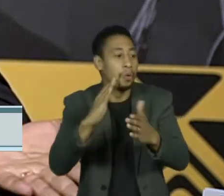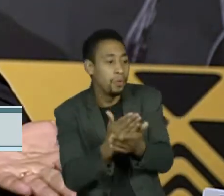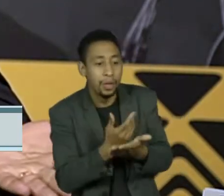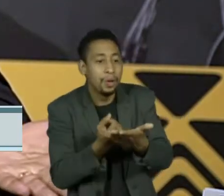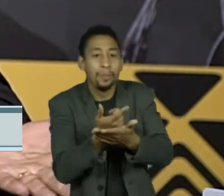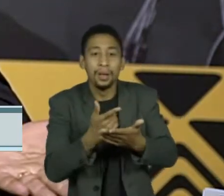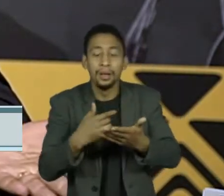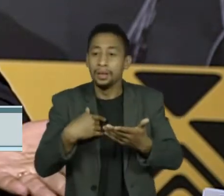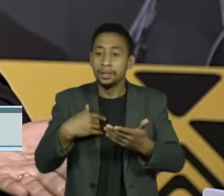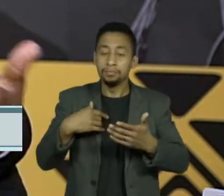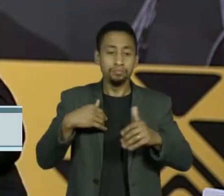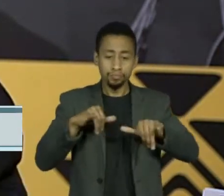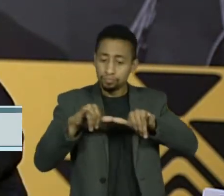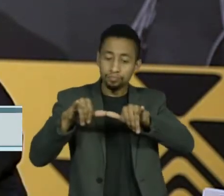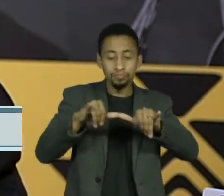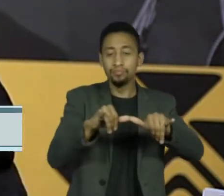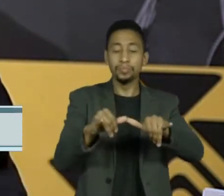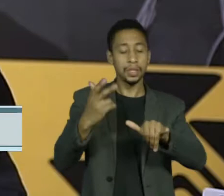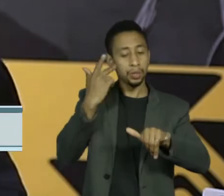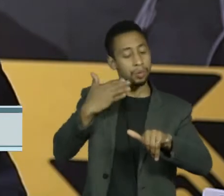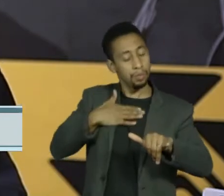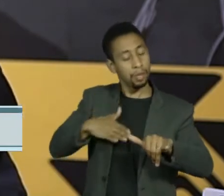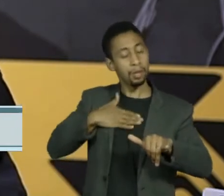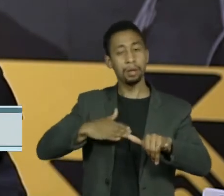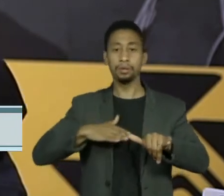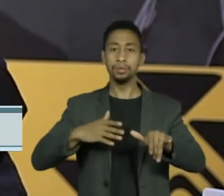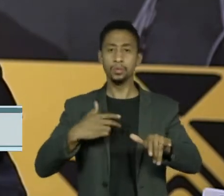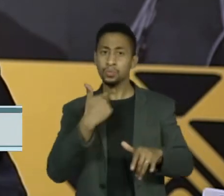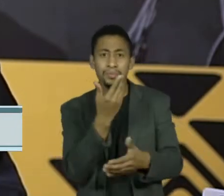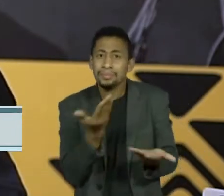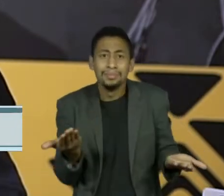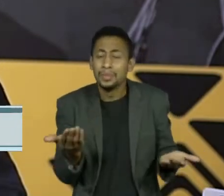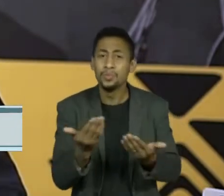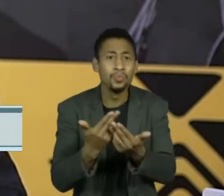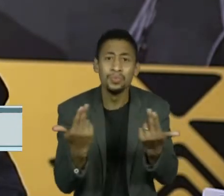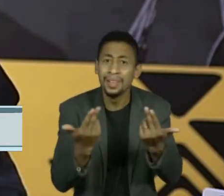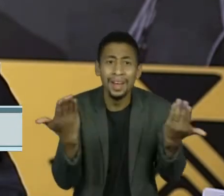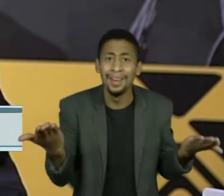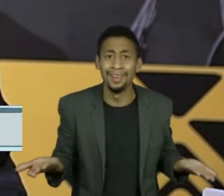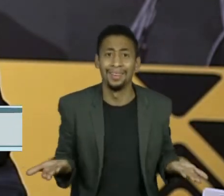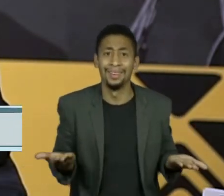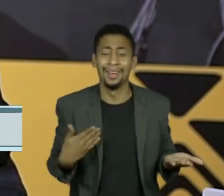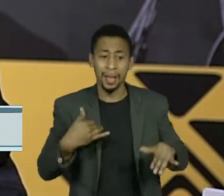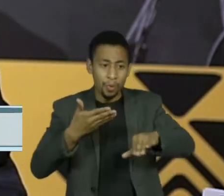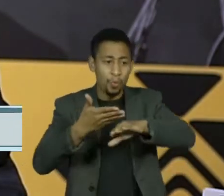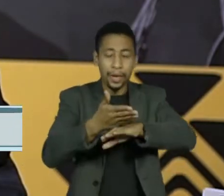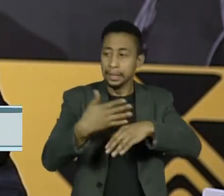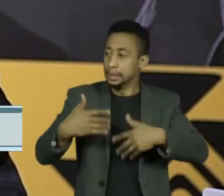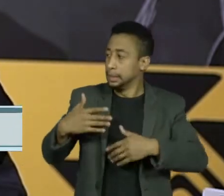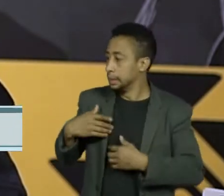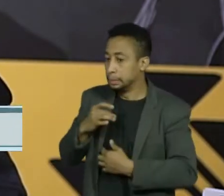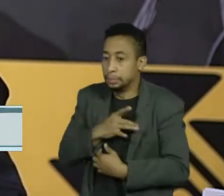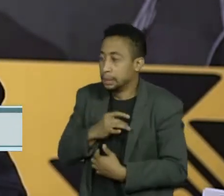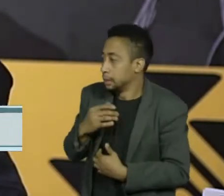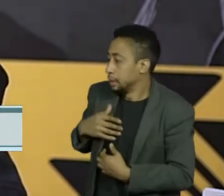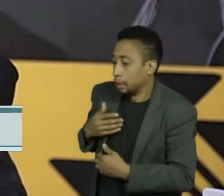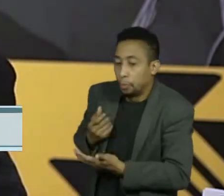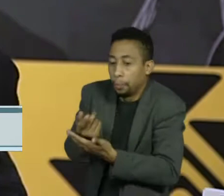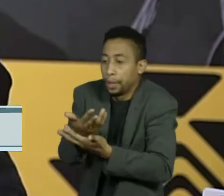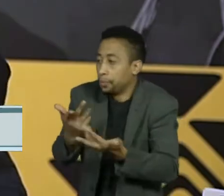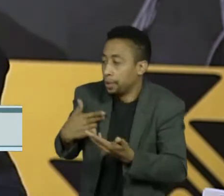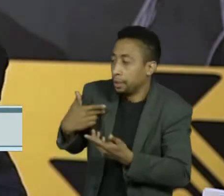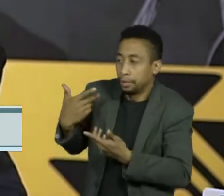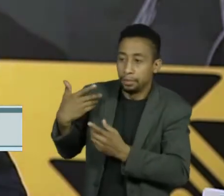morto. E se isso acontecesse, devesse ser suficiente para mandar fechar uma empresa dessa natureza, para mandar demitir